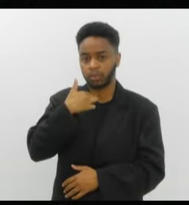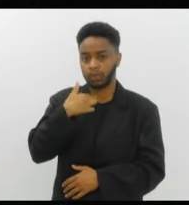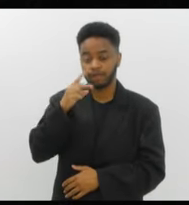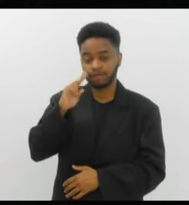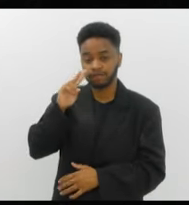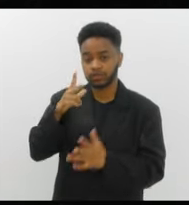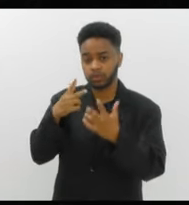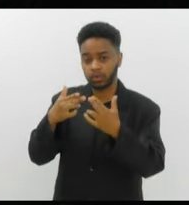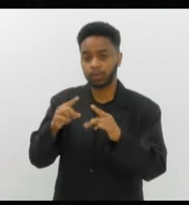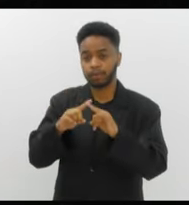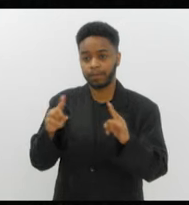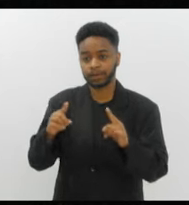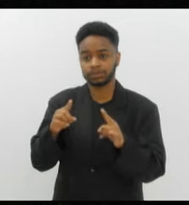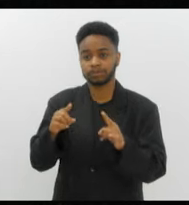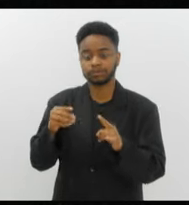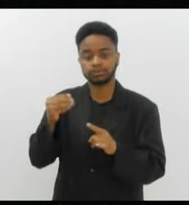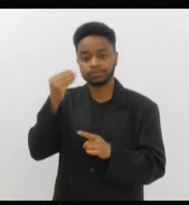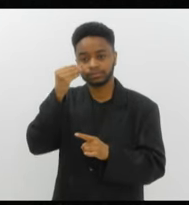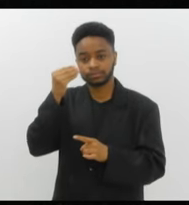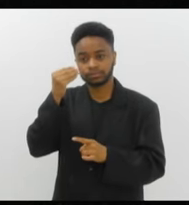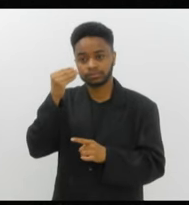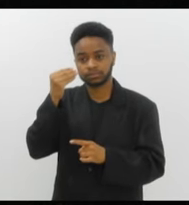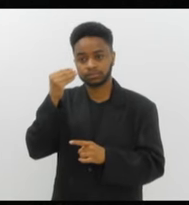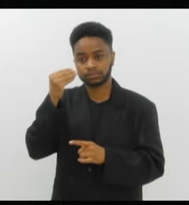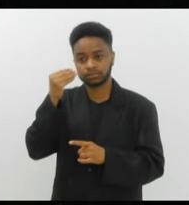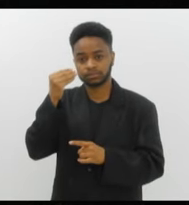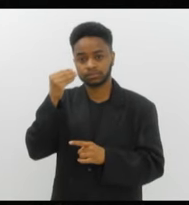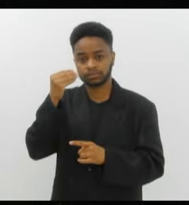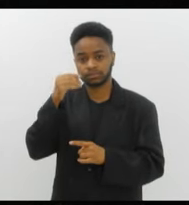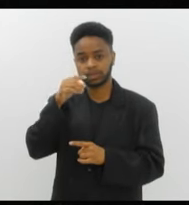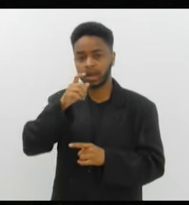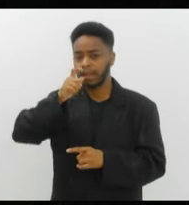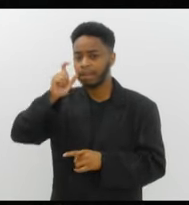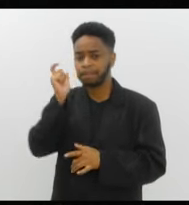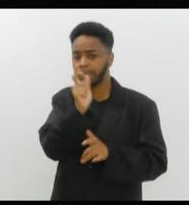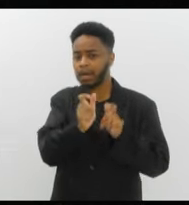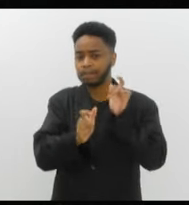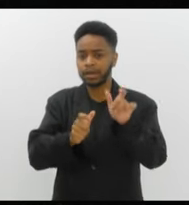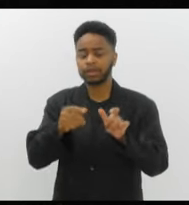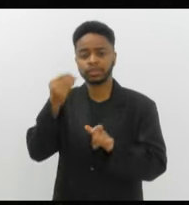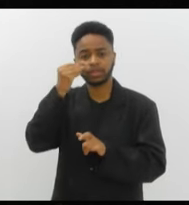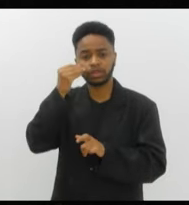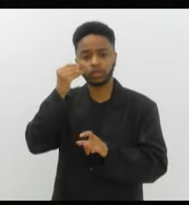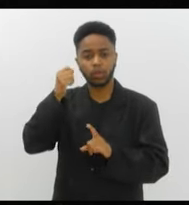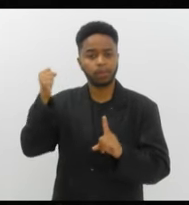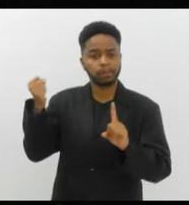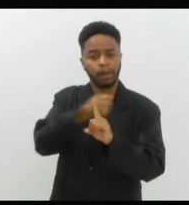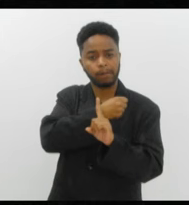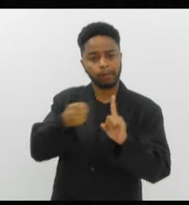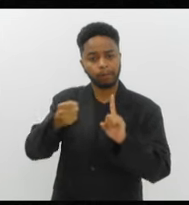Correu em direção ao deputado de maneira verbal e física, tentou o agredir.